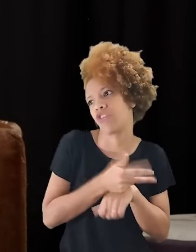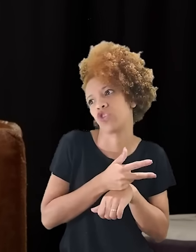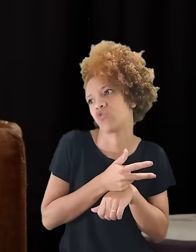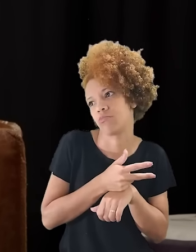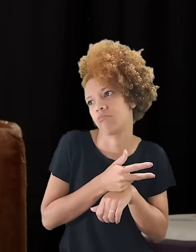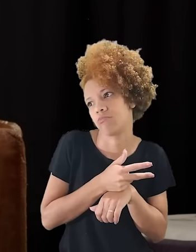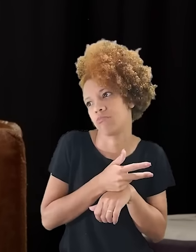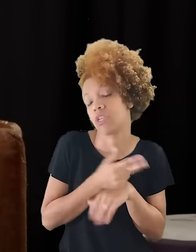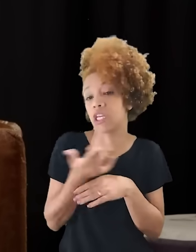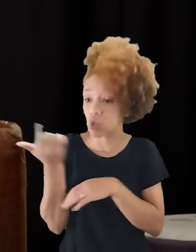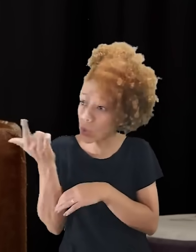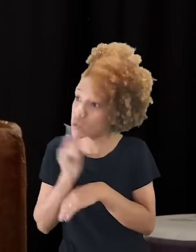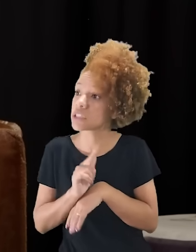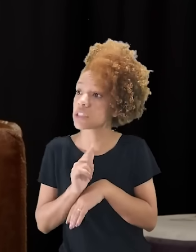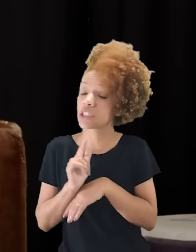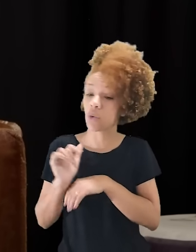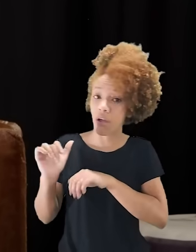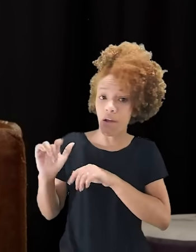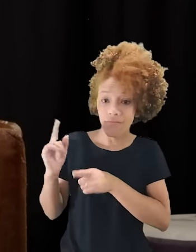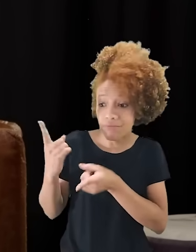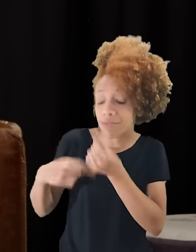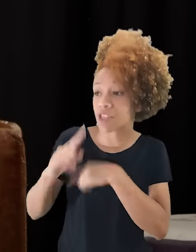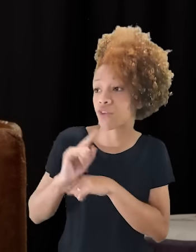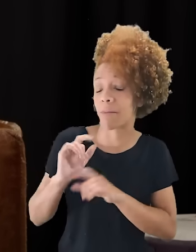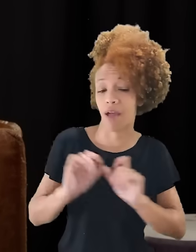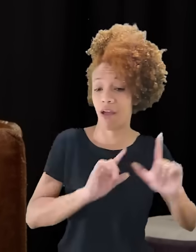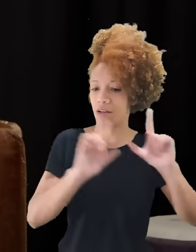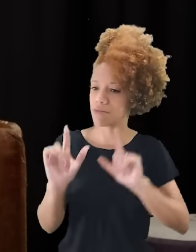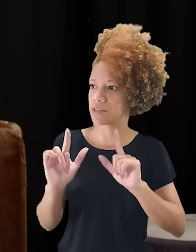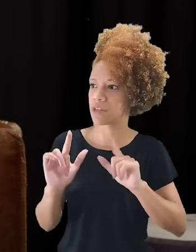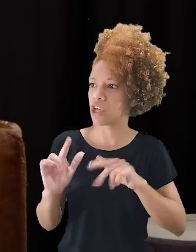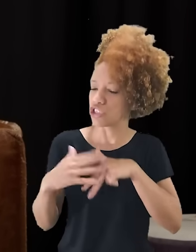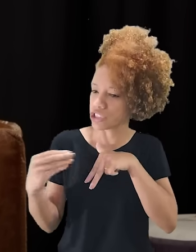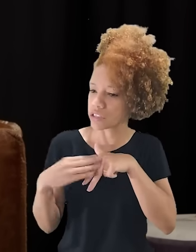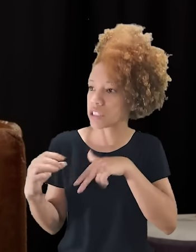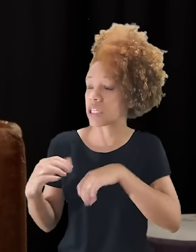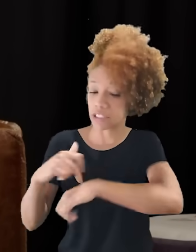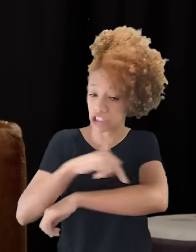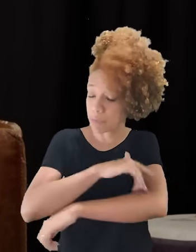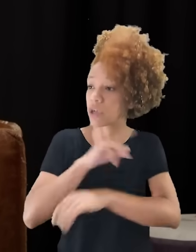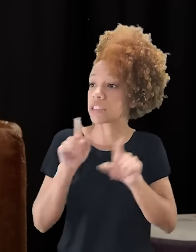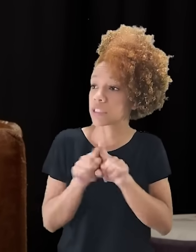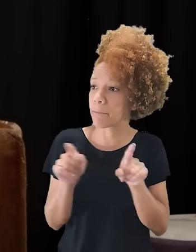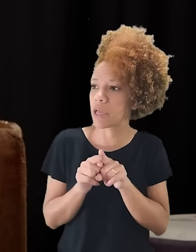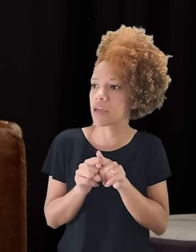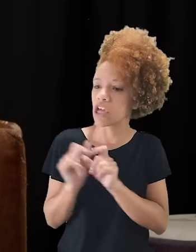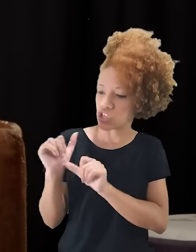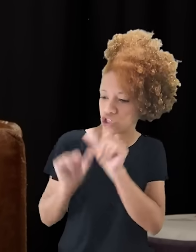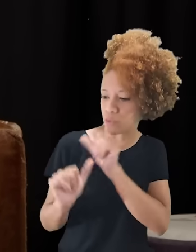vídeo e elas conseguiram transformar a imagem delas para um ícone não só de moda como